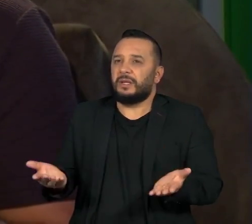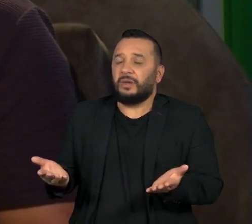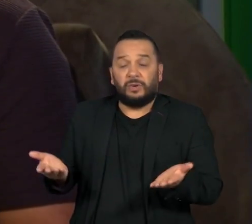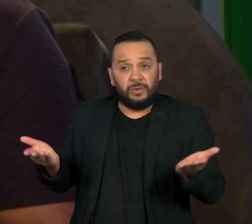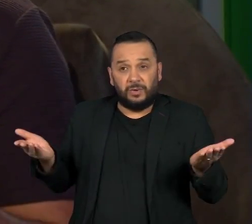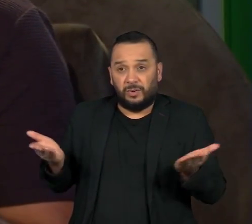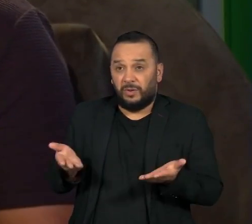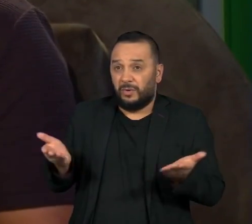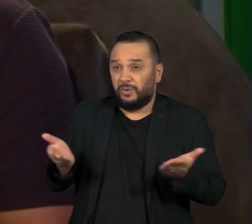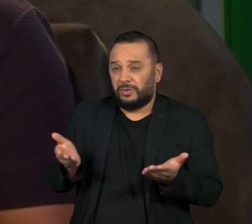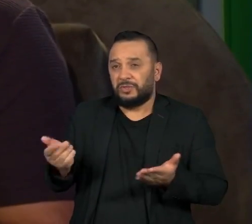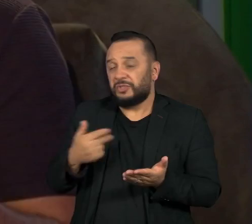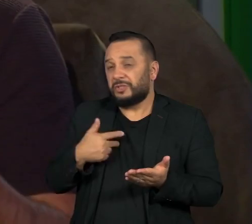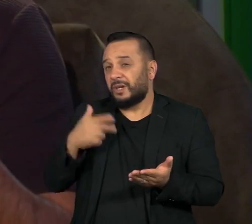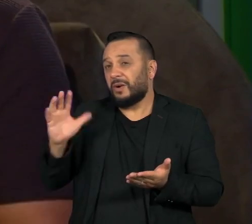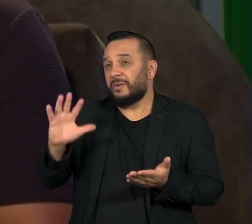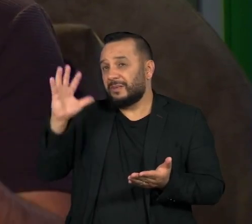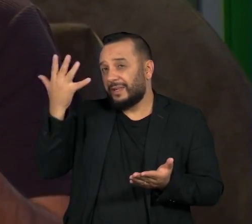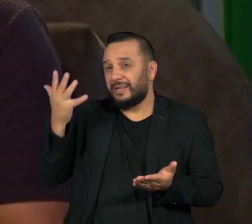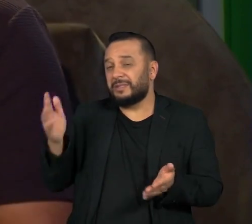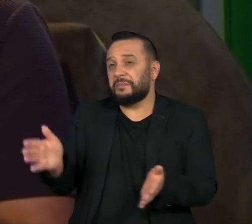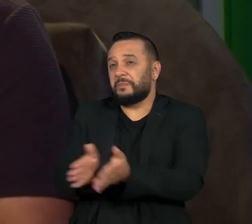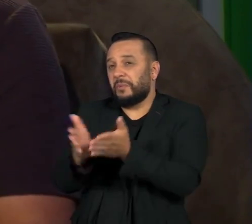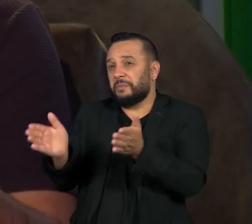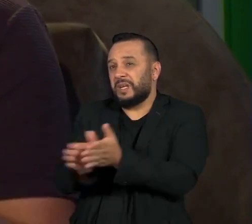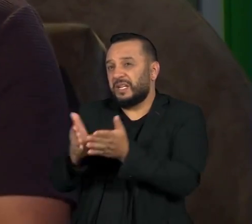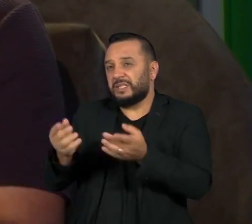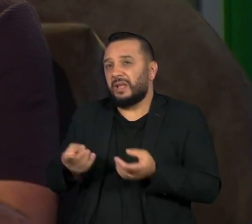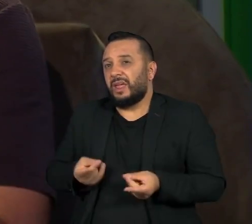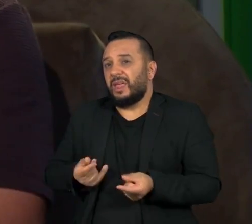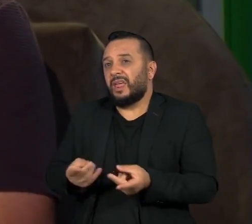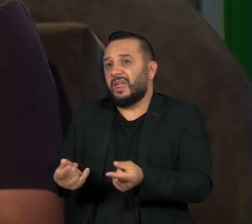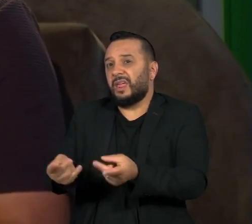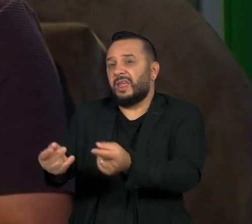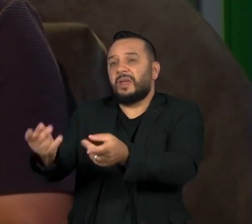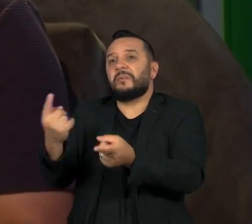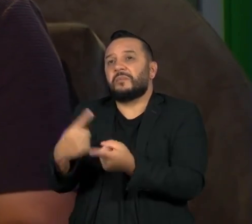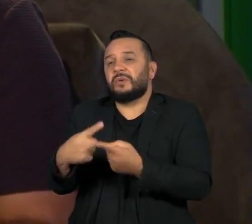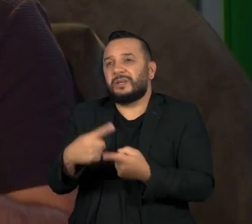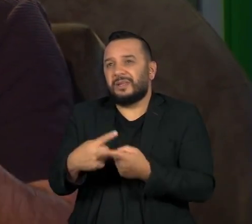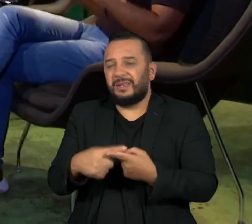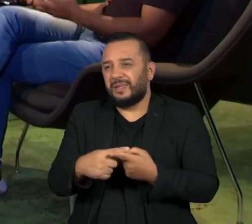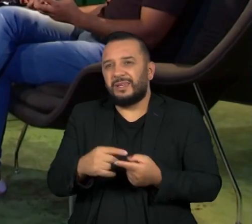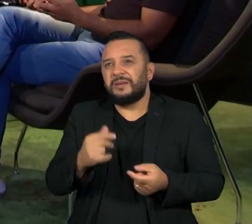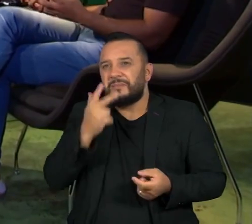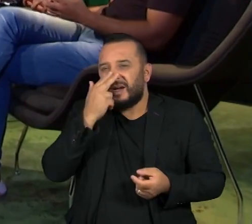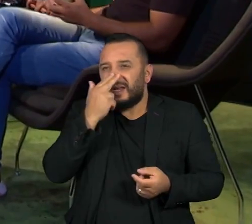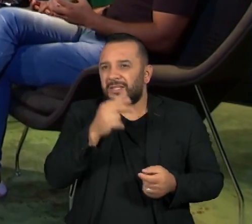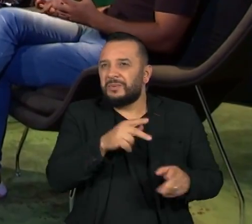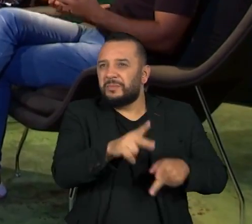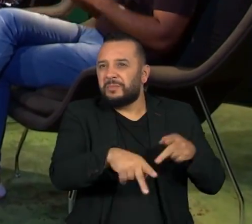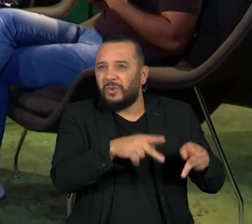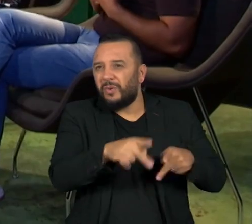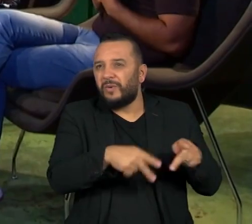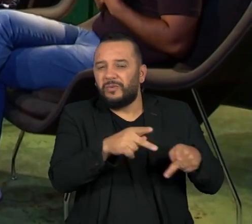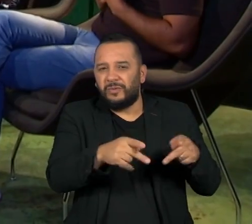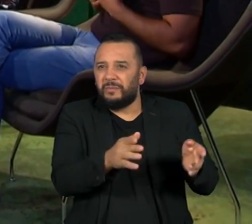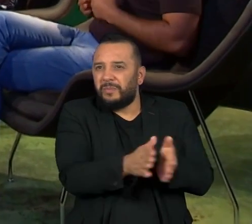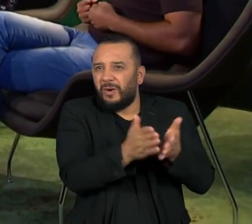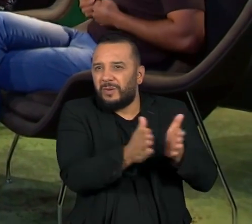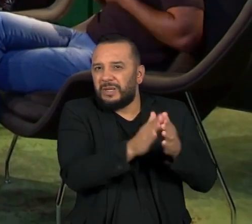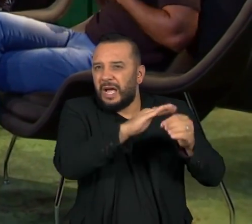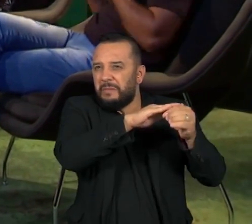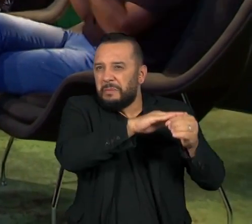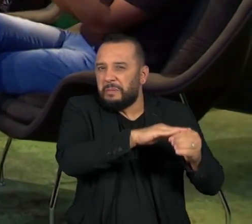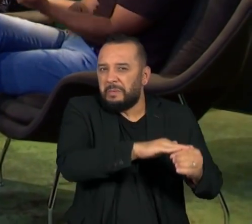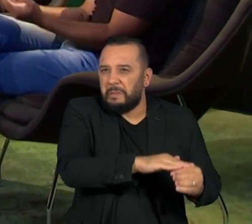a pobreza permaneça pela própria fragilidade do povo que está pobre. Então, quanto mais frágil a gente estiver, menos a gente consegue